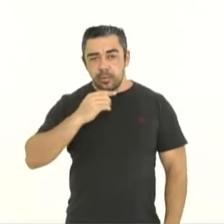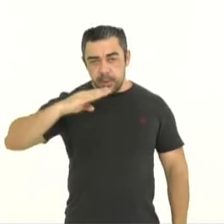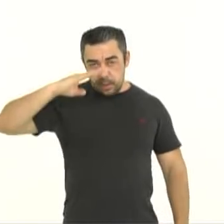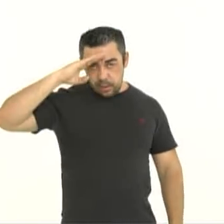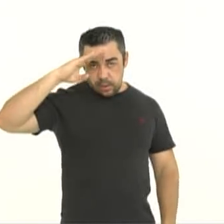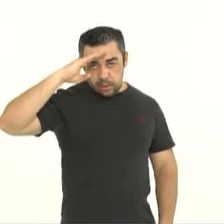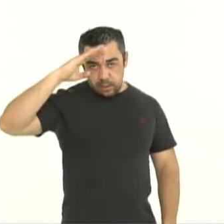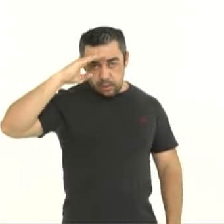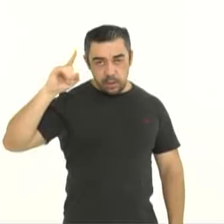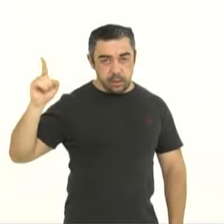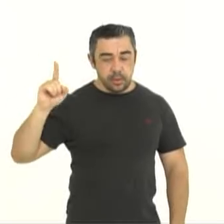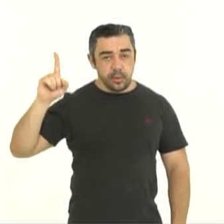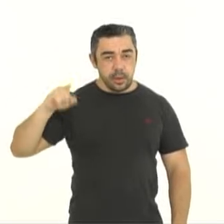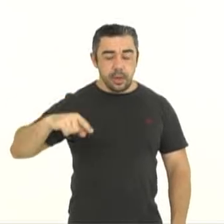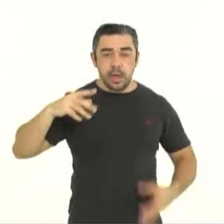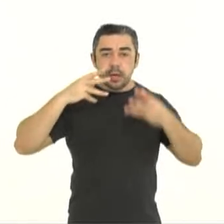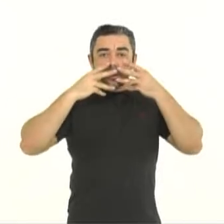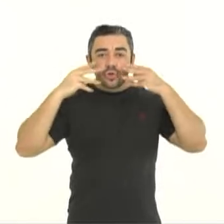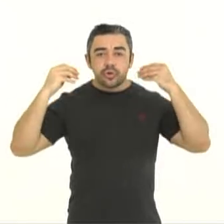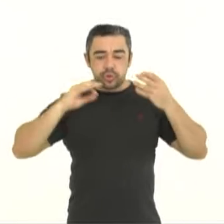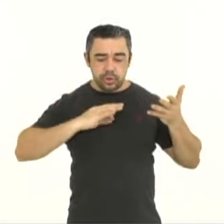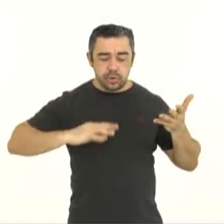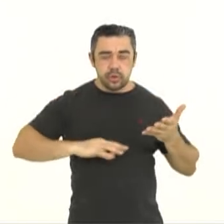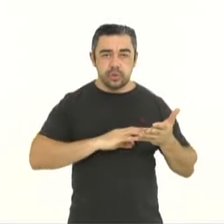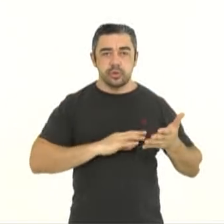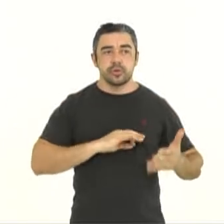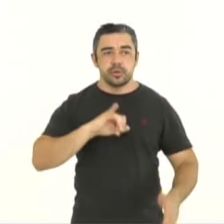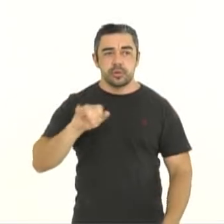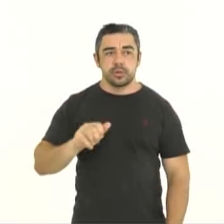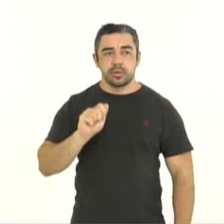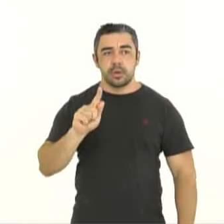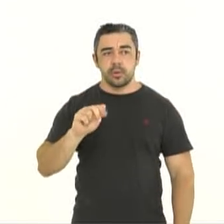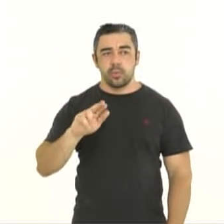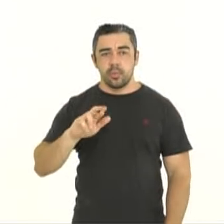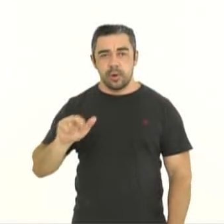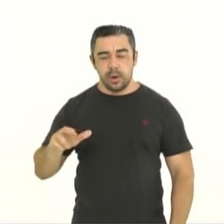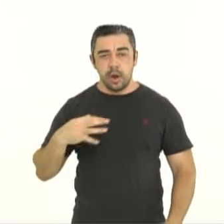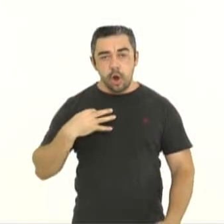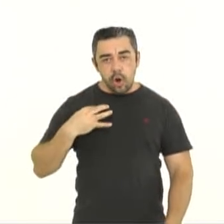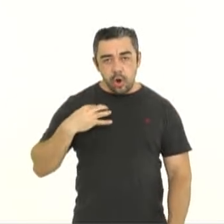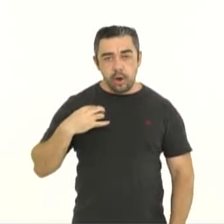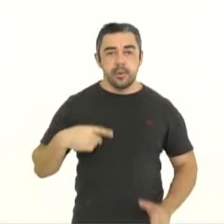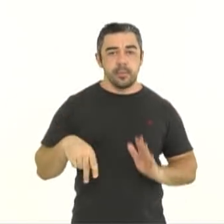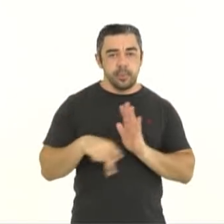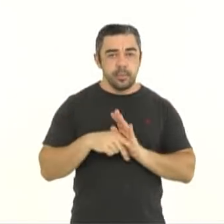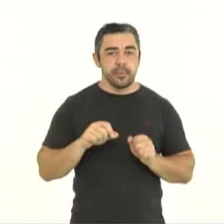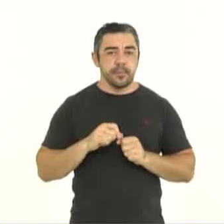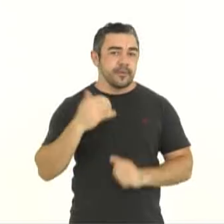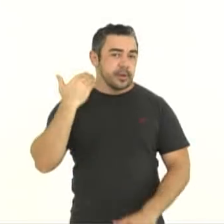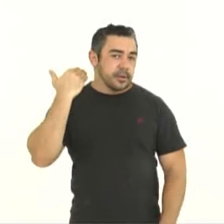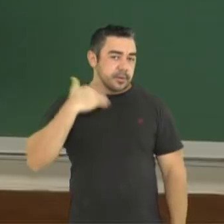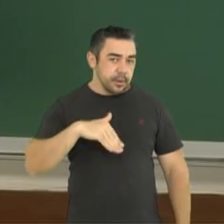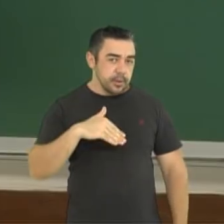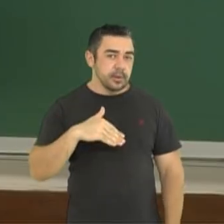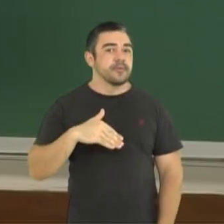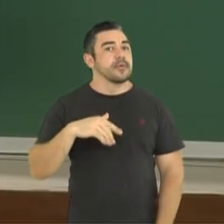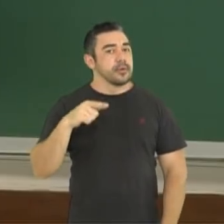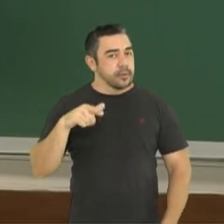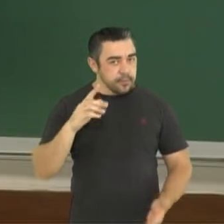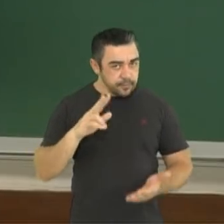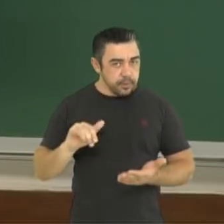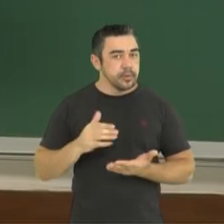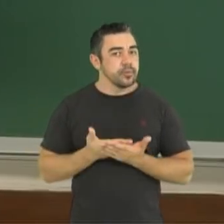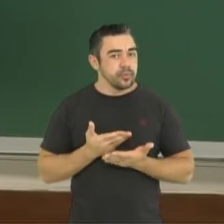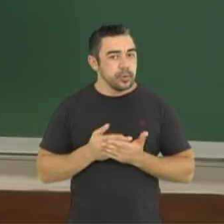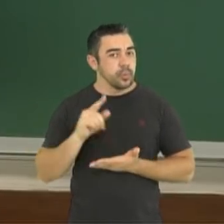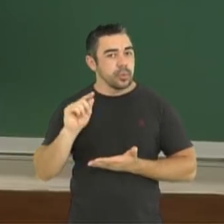era a elite militar asteca. Então, era uma vestimenta do ritual para sacrifícios que nós vamos estudar também